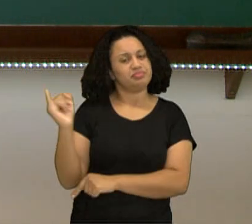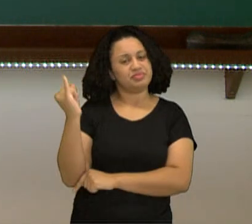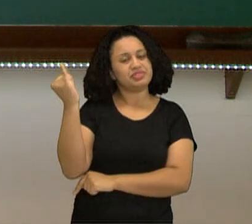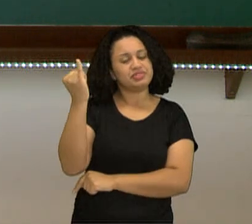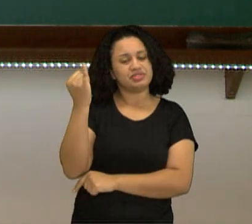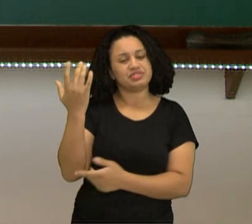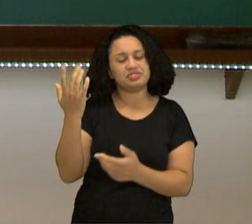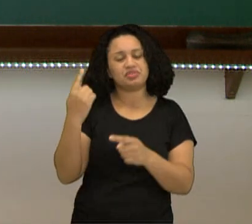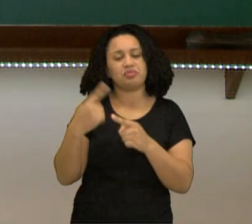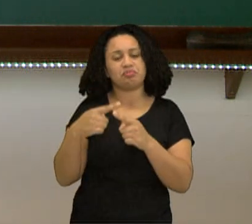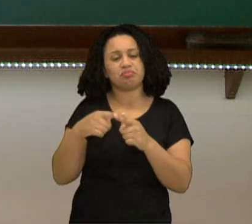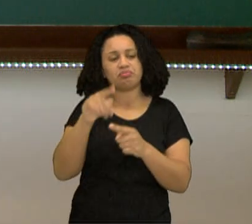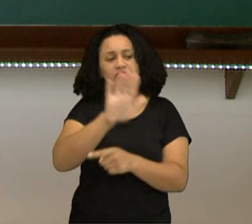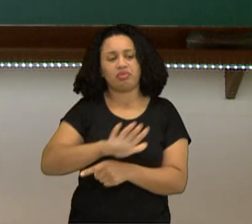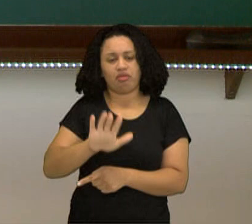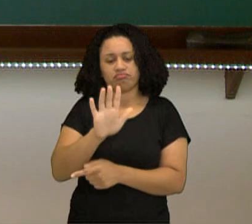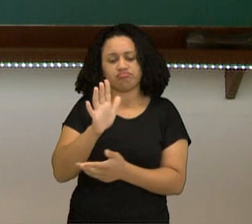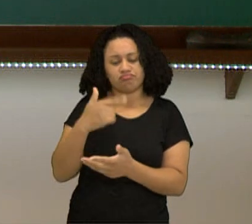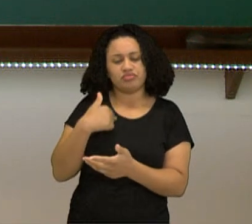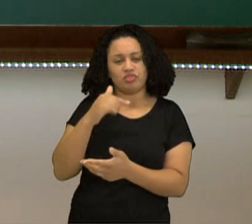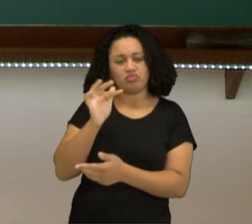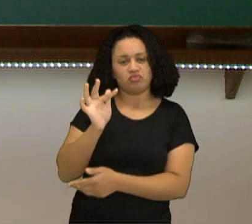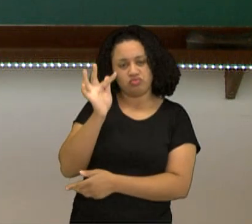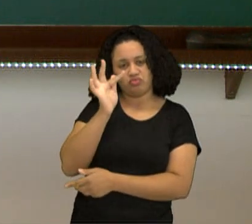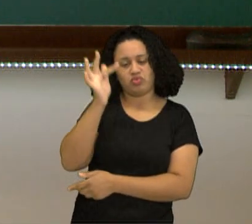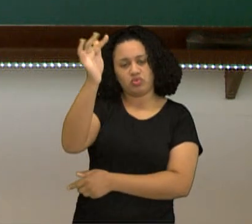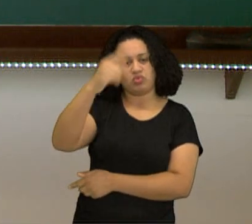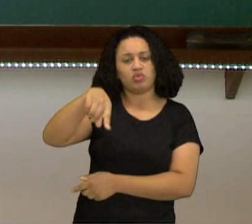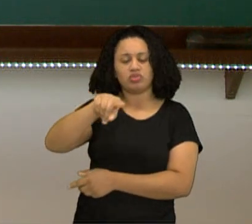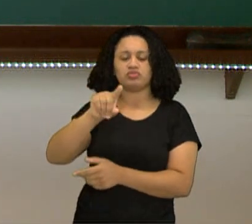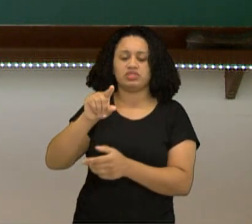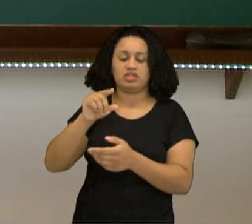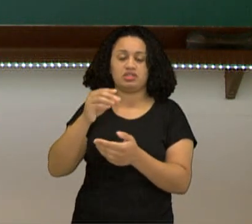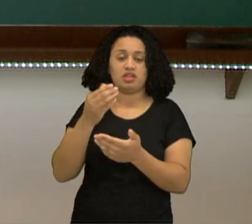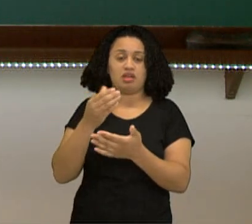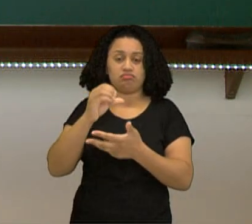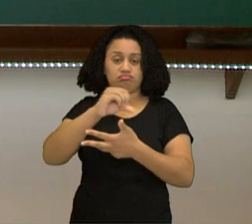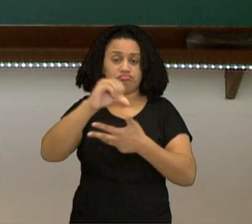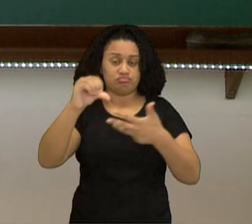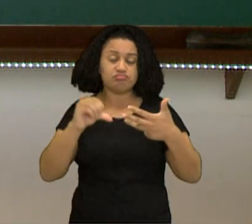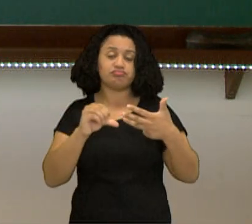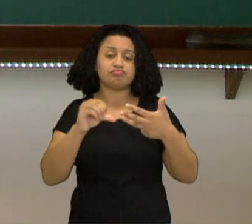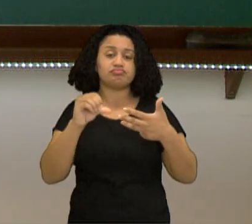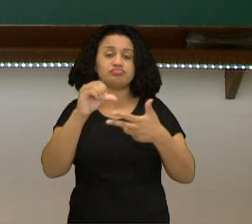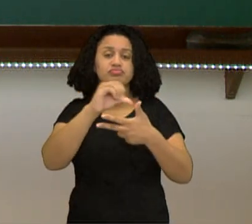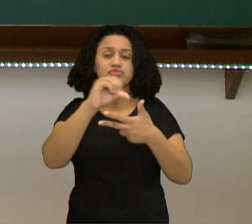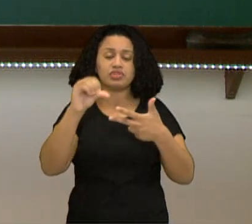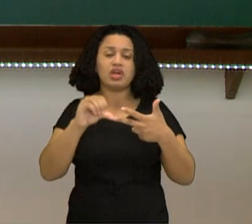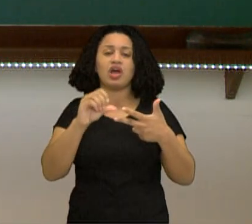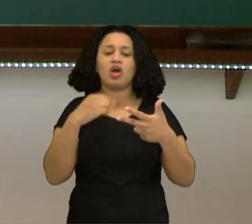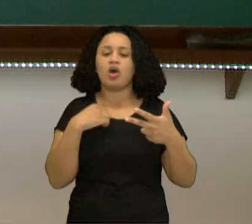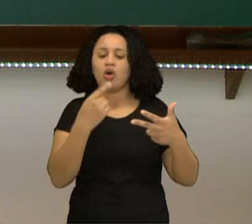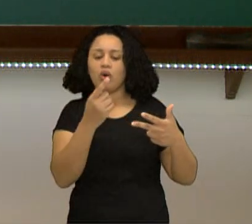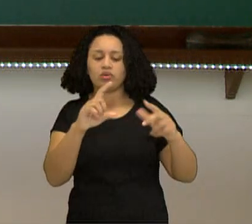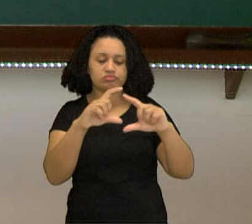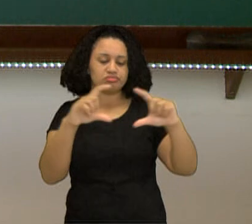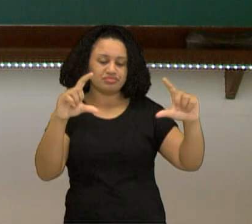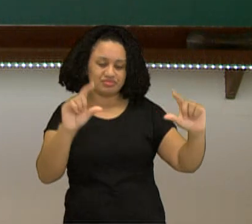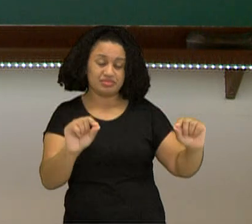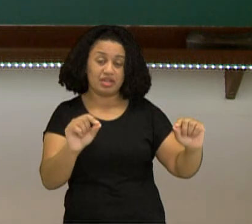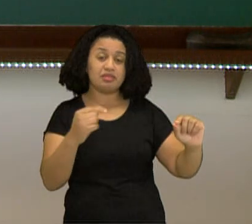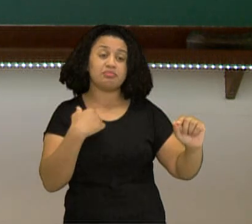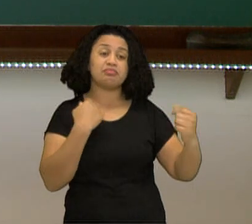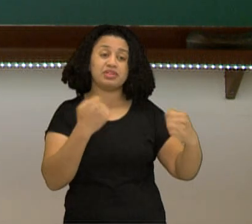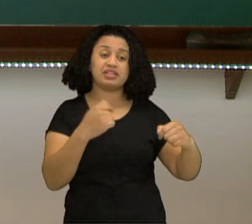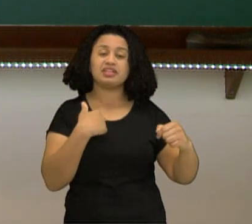Geralmente, futuramente, vocês farão o Enem solicita ali no último parágrafo, no desfecho,